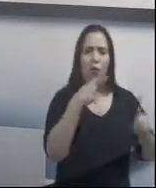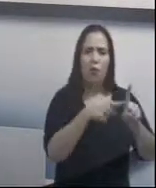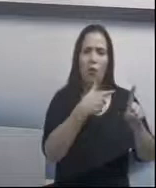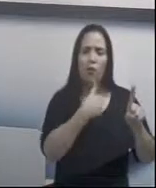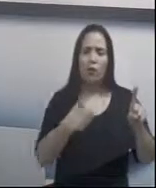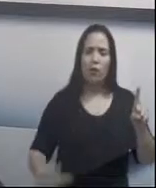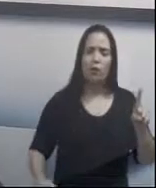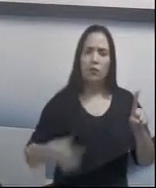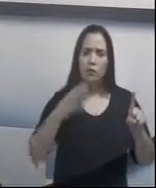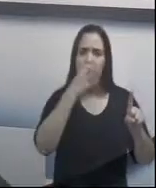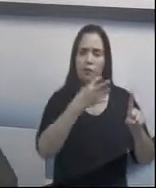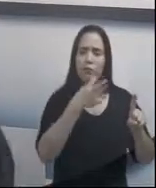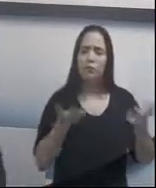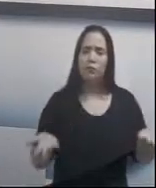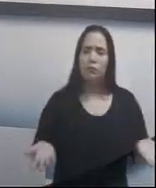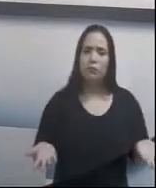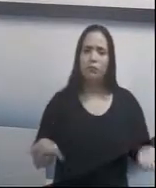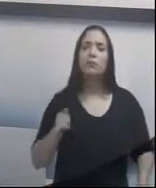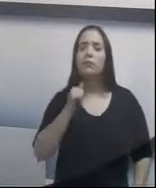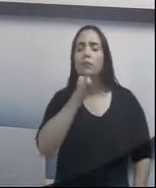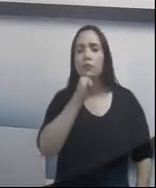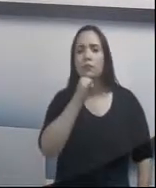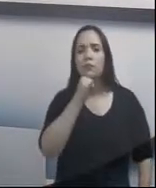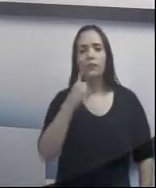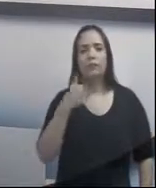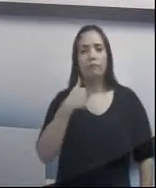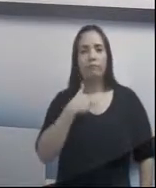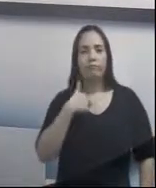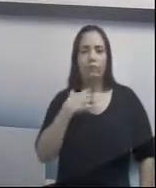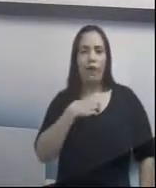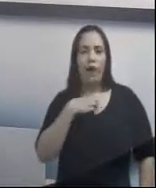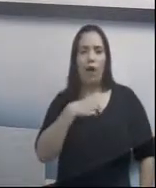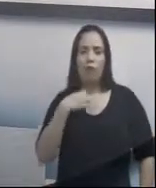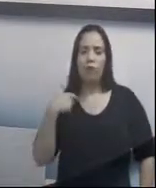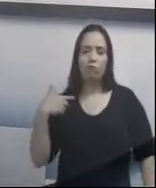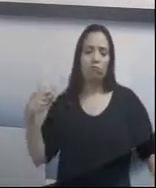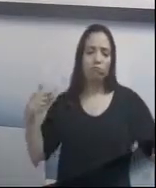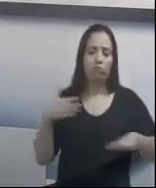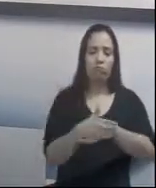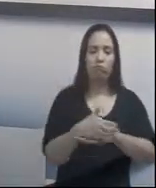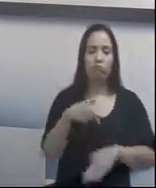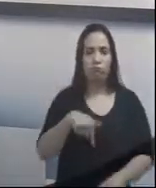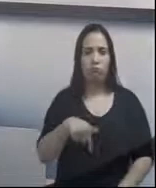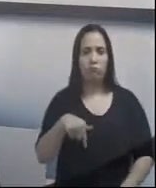direto de uma coisa. Por exemplo, se eu chego aqui com raiva, né,